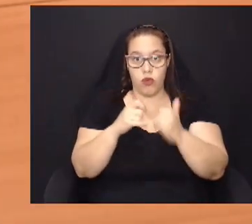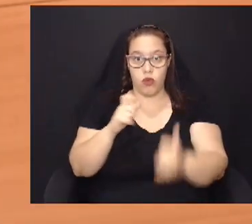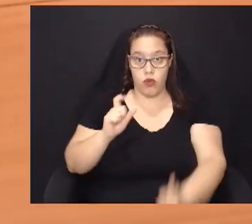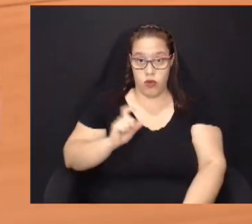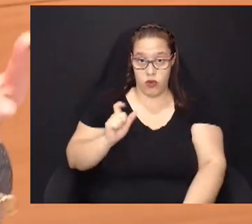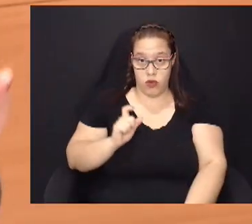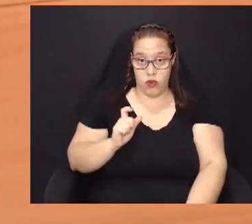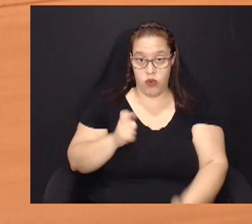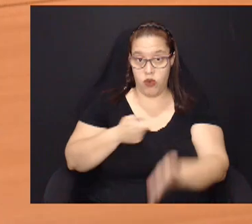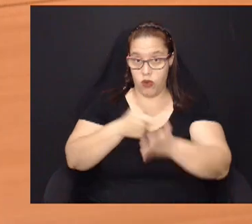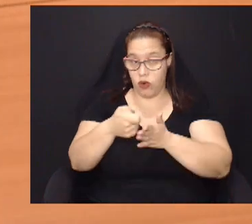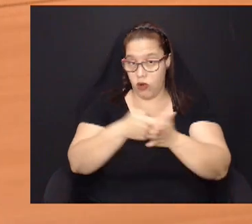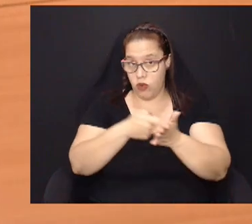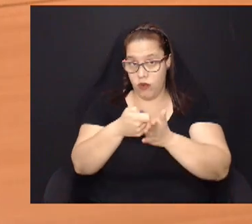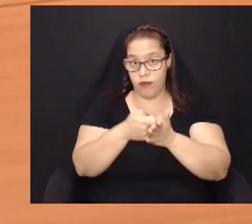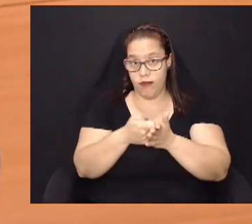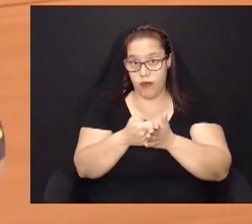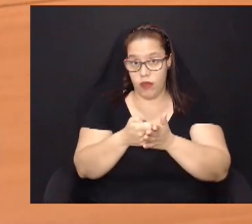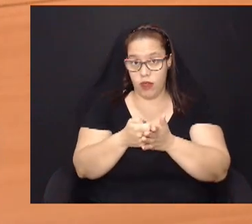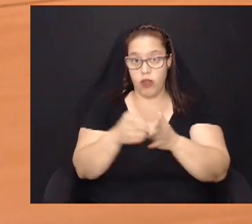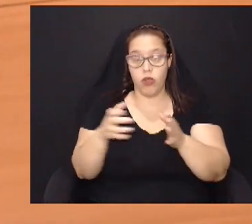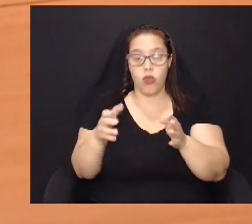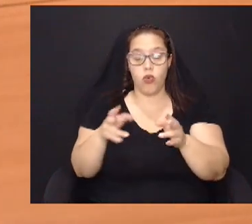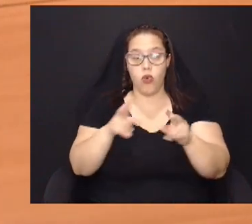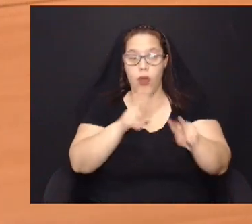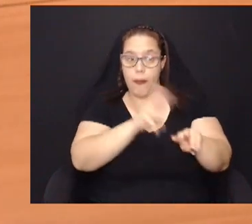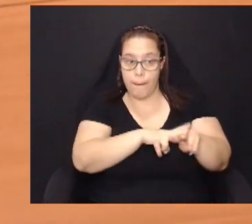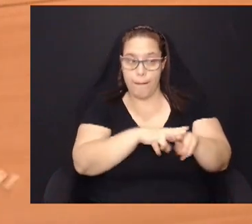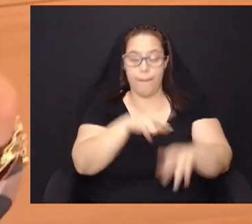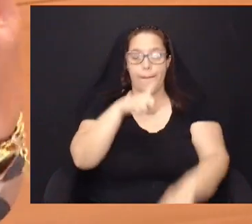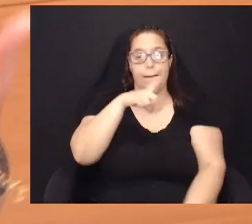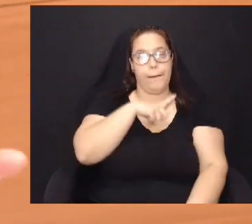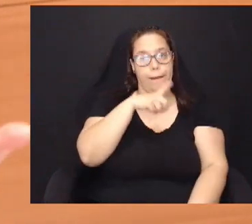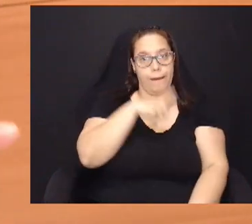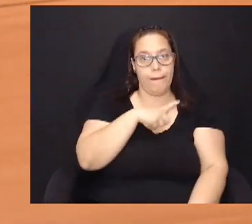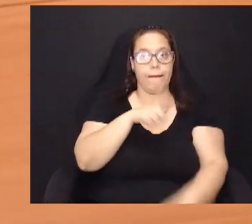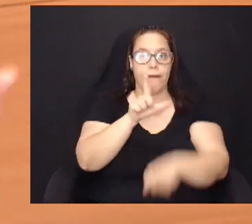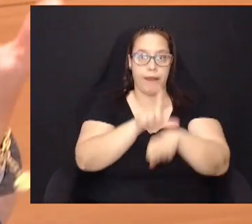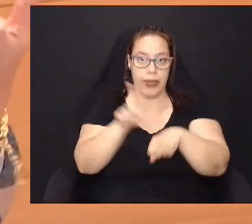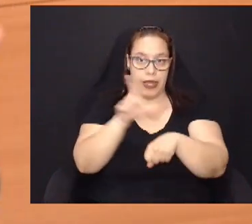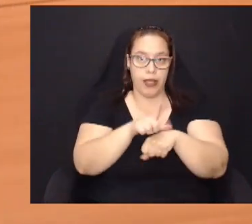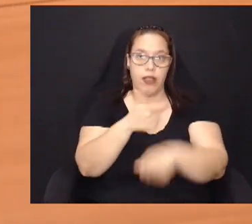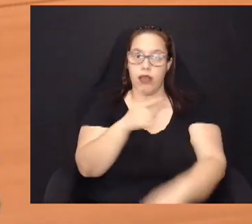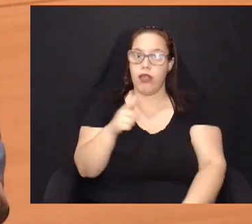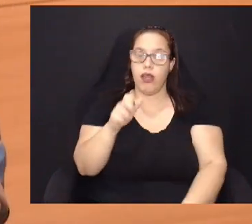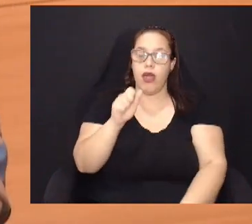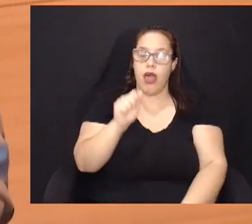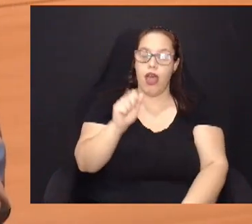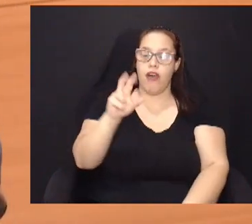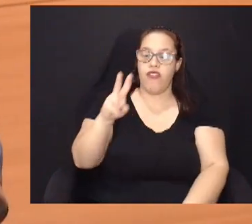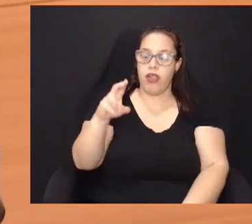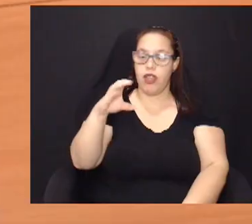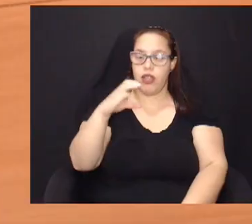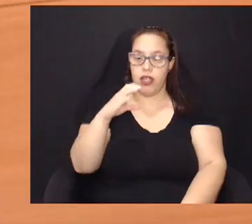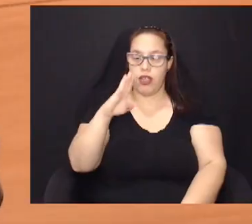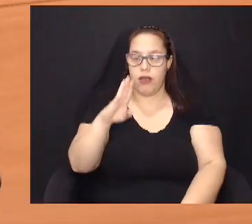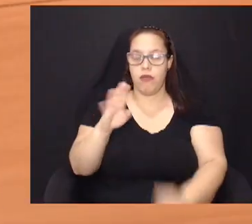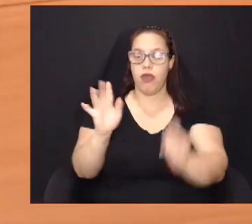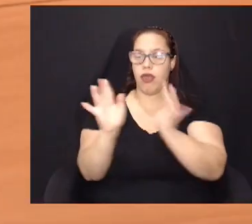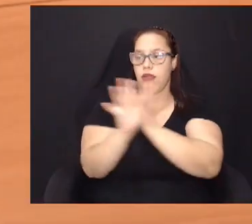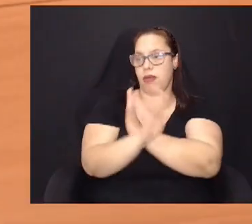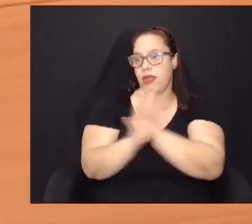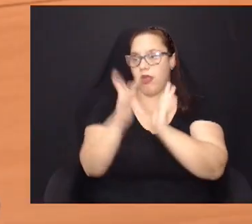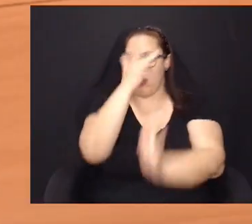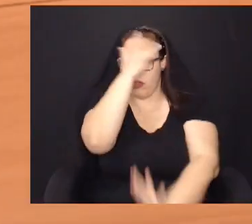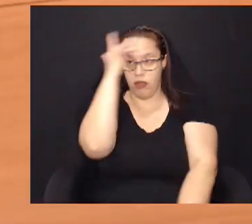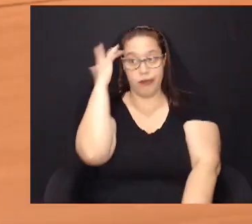não está regularizado, não é apreendido? Se eu tenho um estabelecimento comercial sem AVCB e que tem pessoas circulando, a gente vai